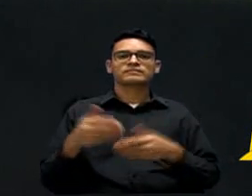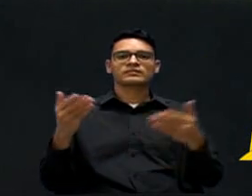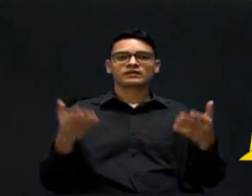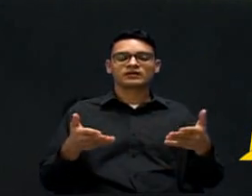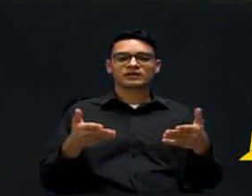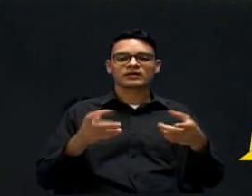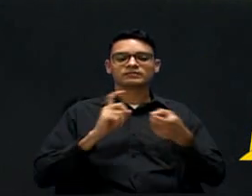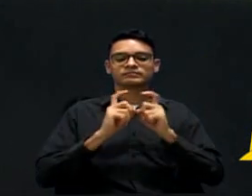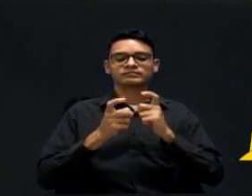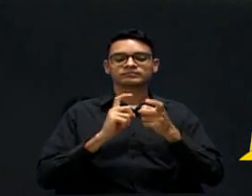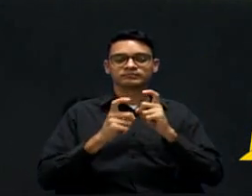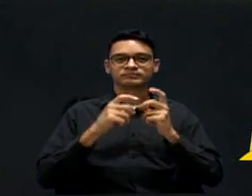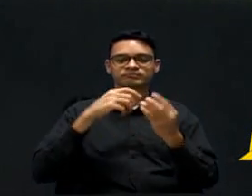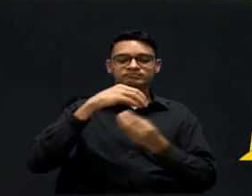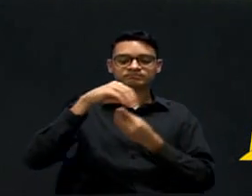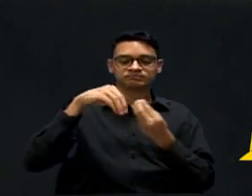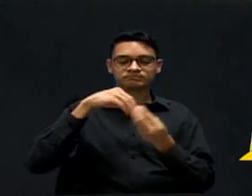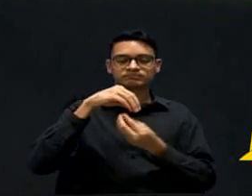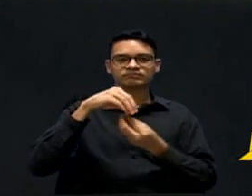sessão.